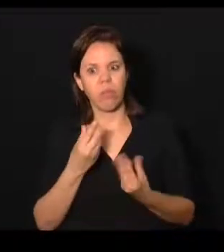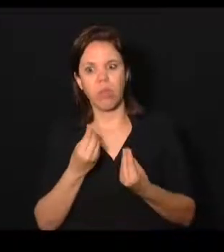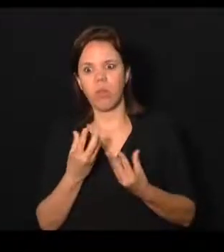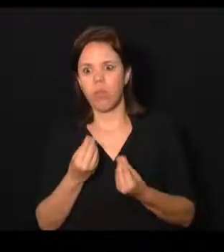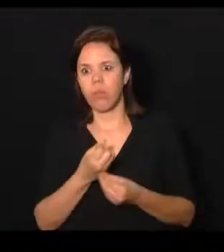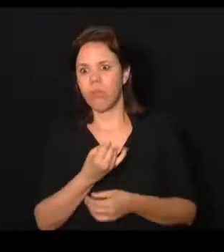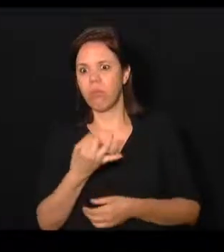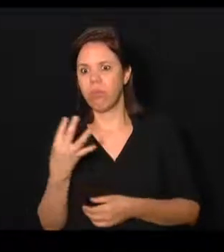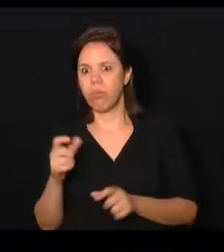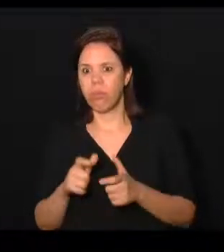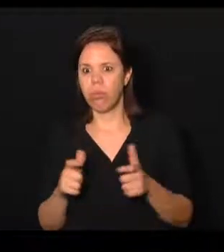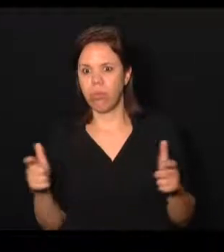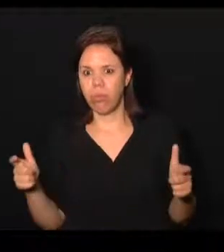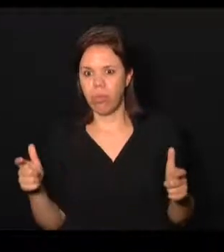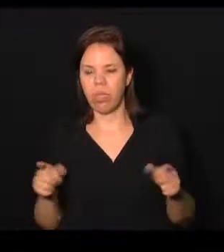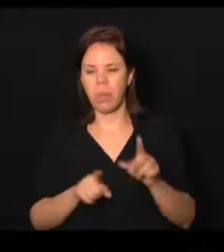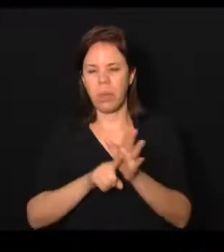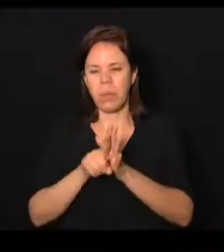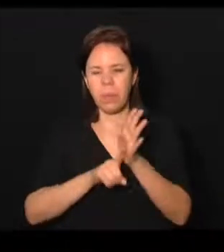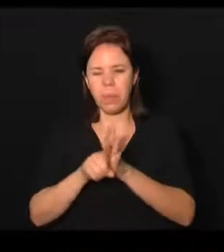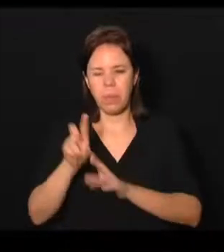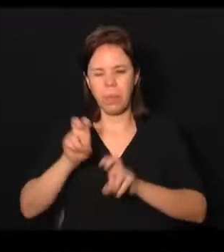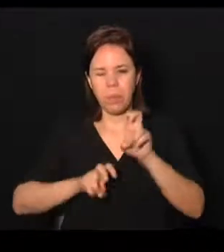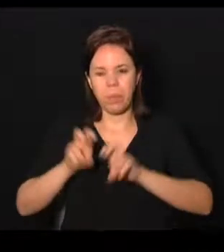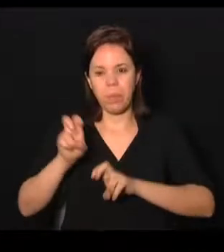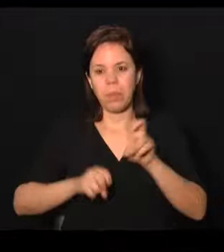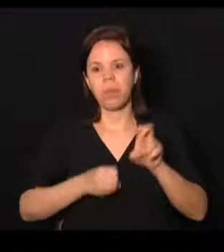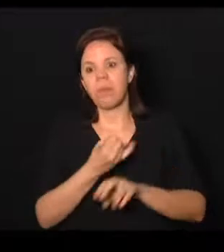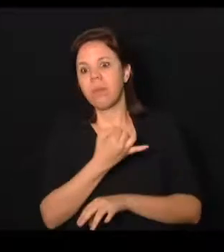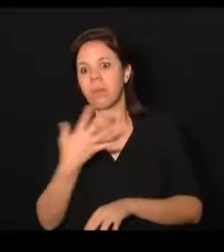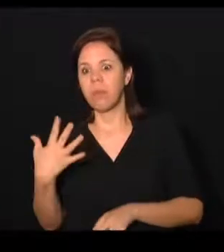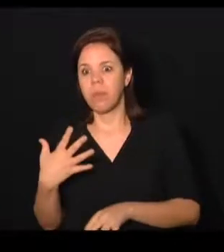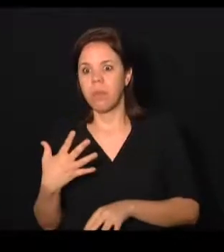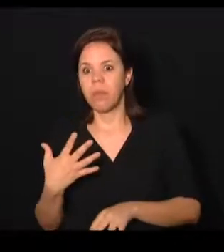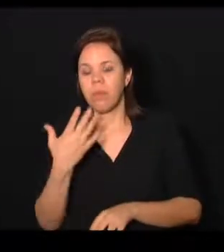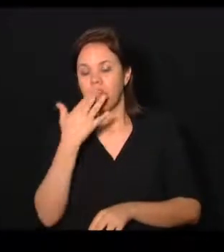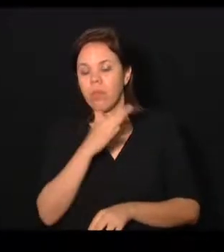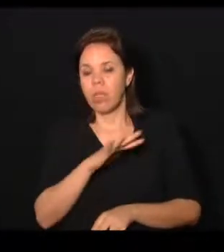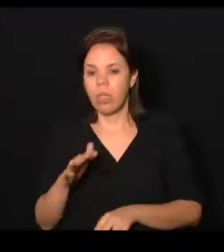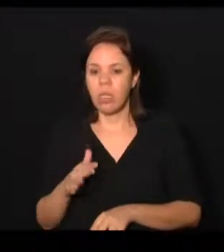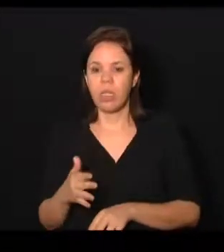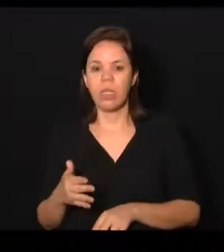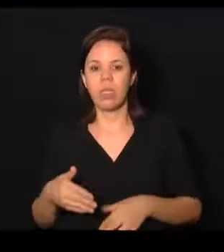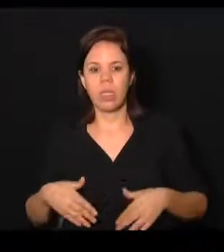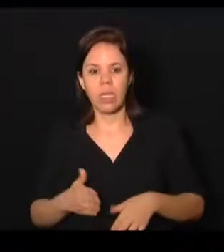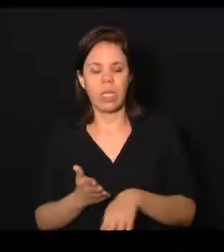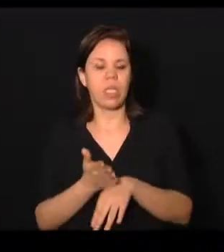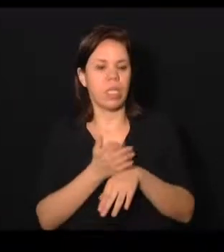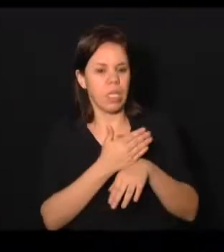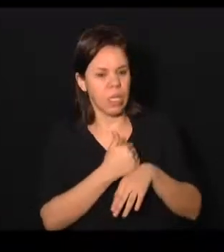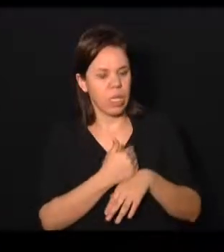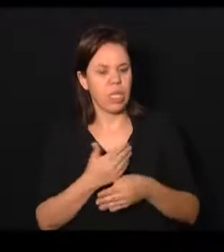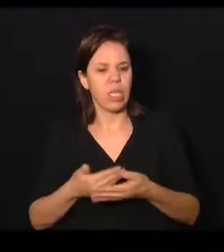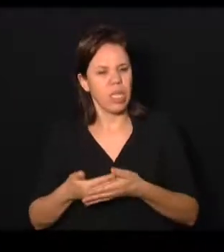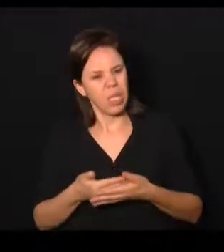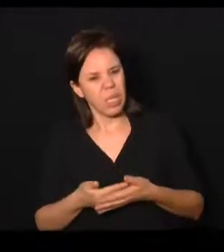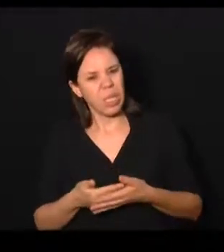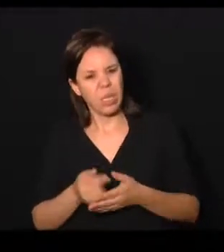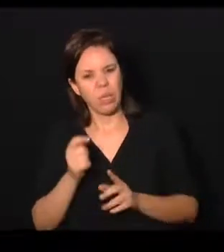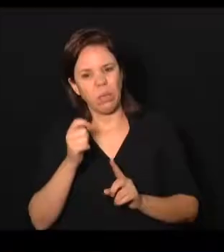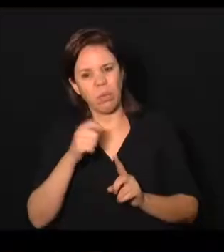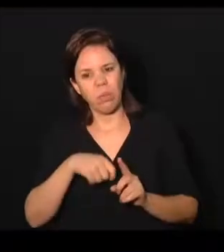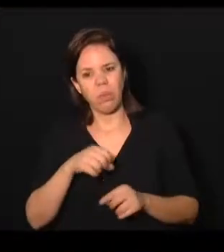as estatísticas de percentual de crianças prematuras. Elas estão chegando cada vez mais novas, né? 600